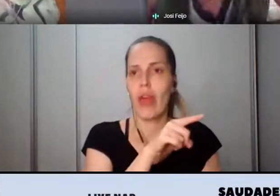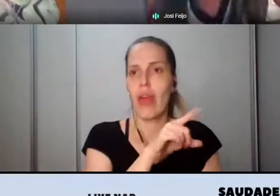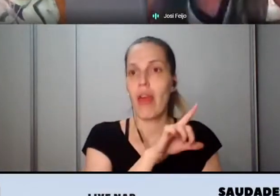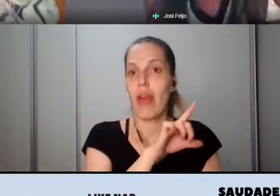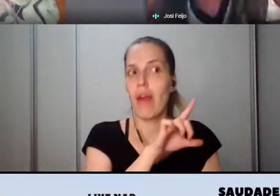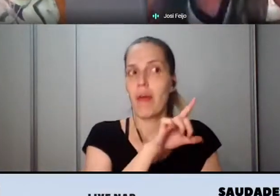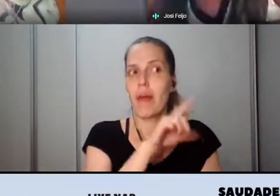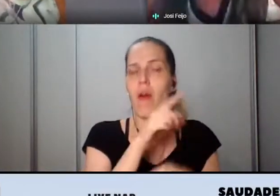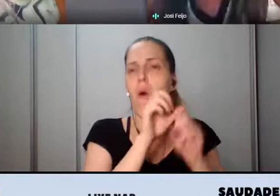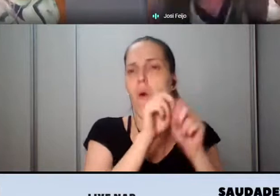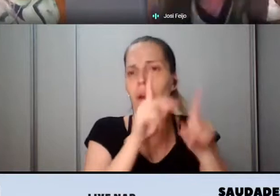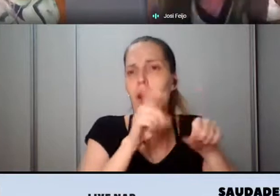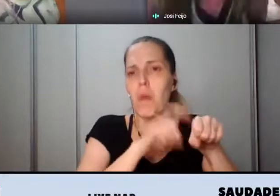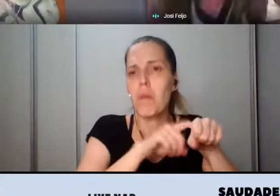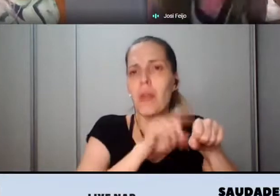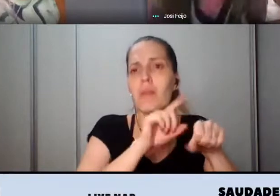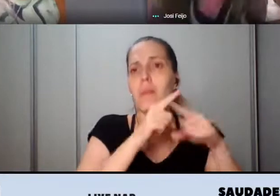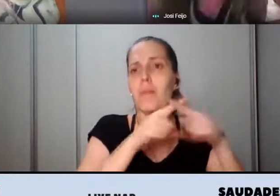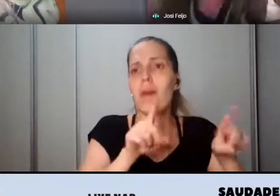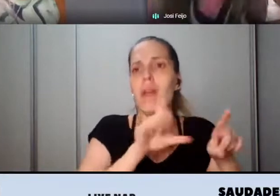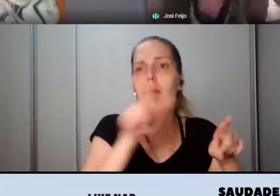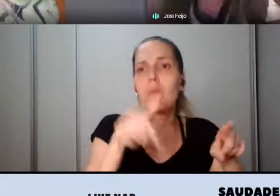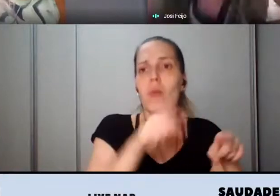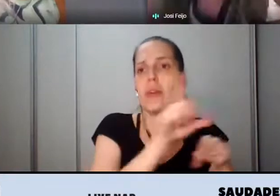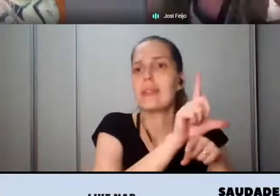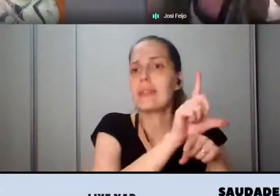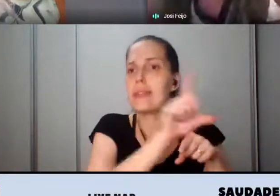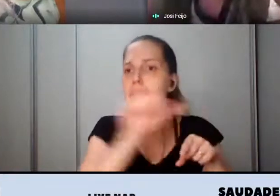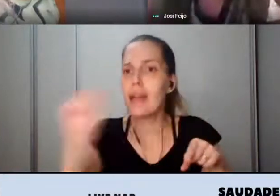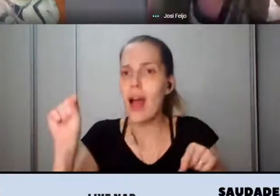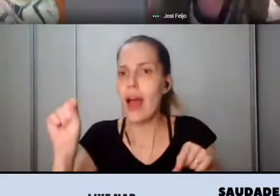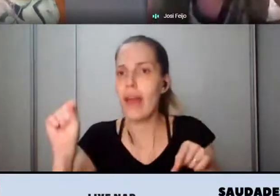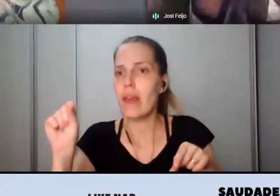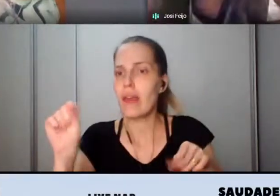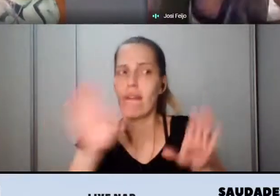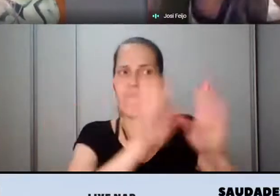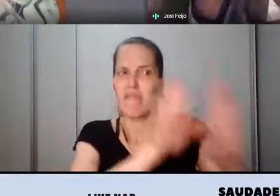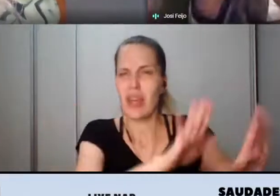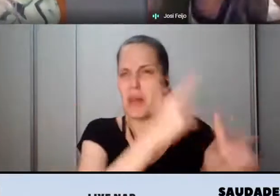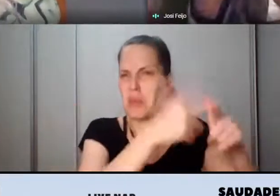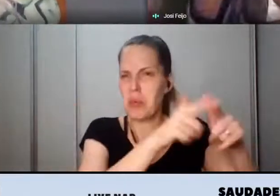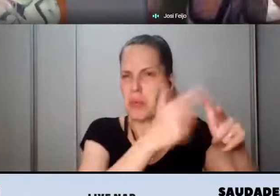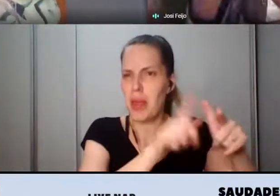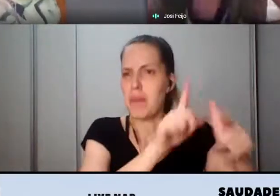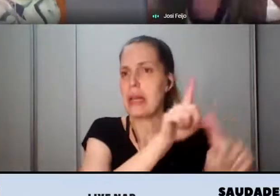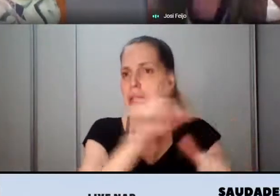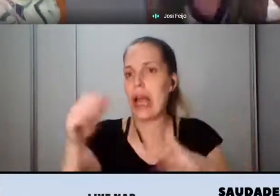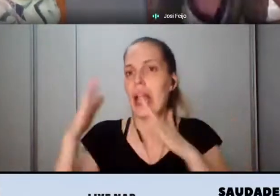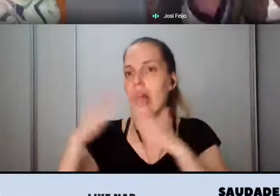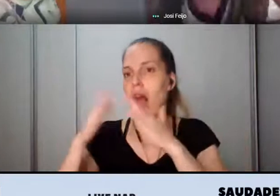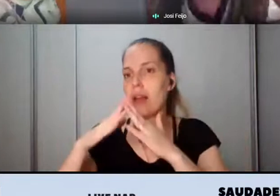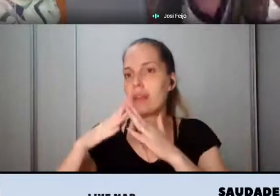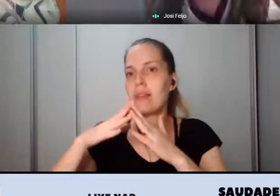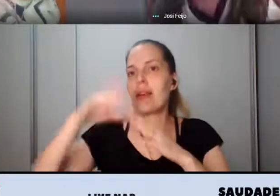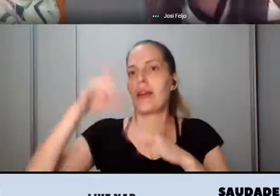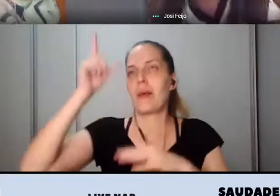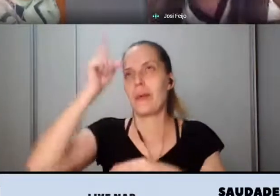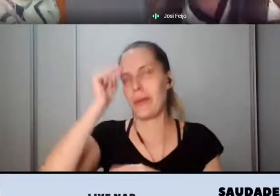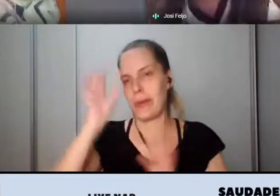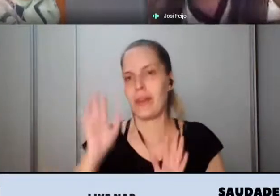teu trabalho, vir para casa e, em parte, ficava lá. Agora tudo acontece dentro do ambiente doméstico,